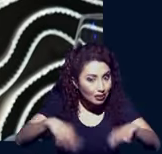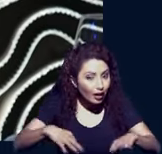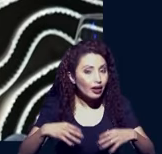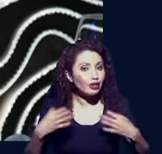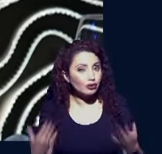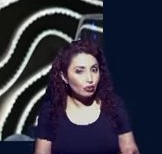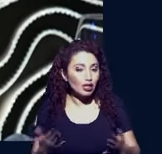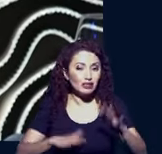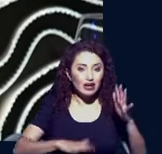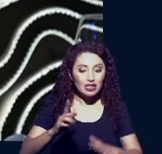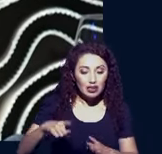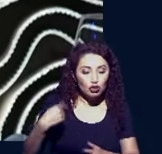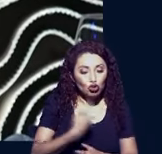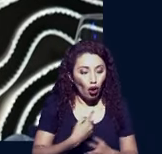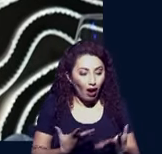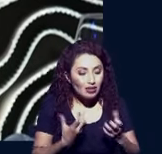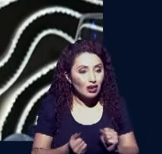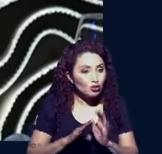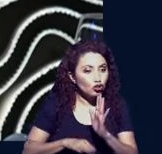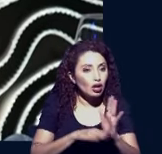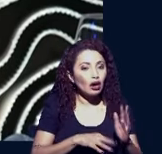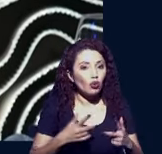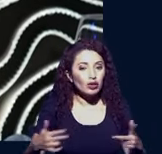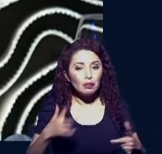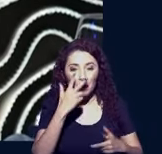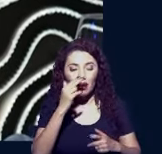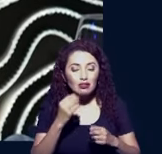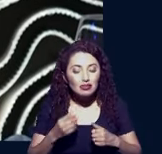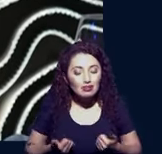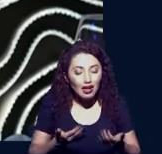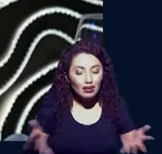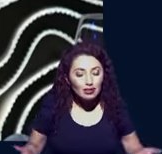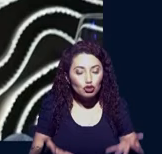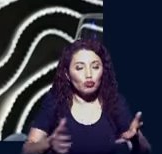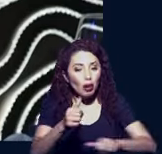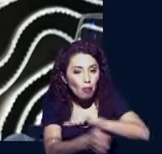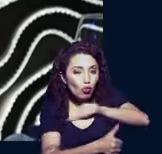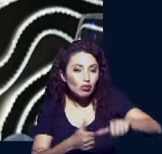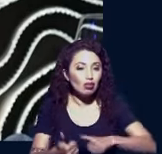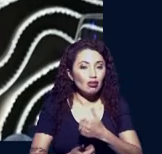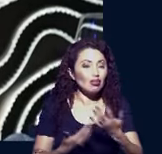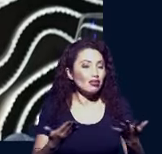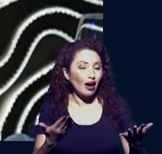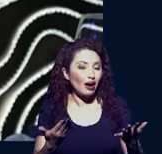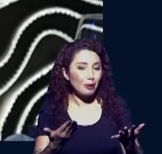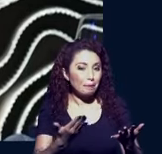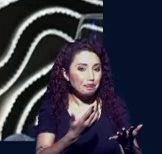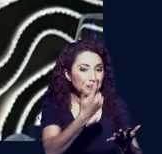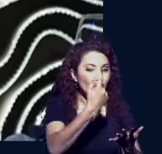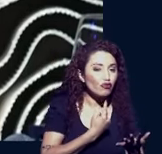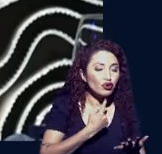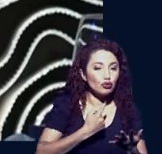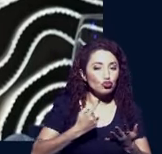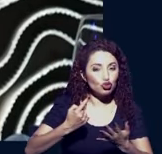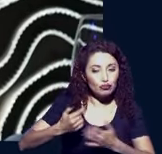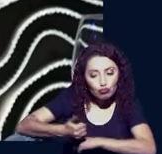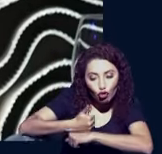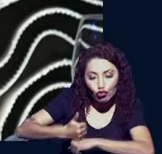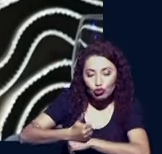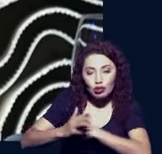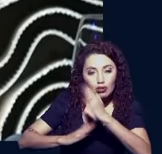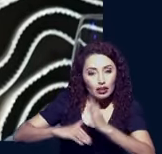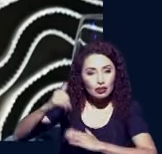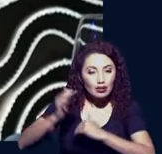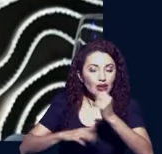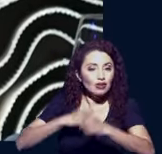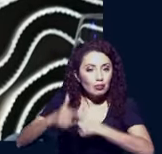algumas exceções a gente cria o incentivo para mudar determinados perfis inclusive perfis de mão de obra em determinadas empresas